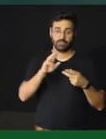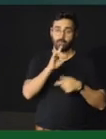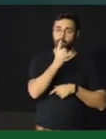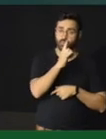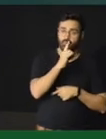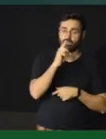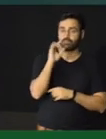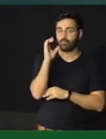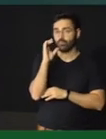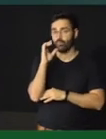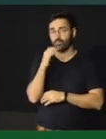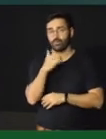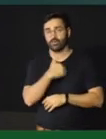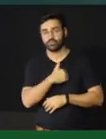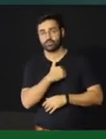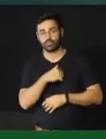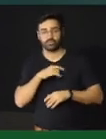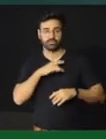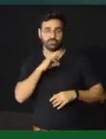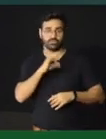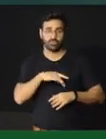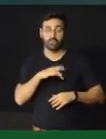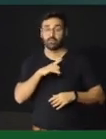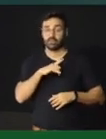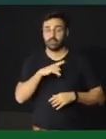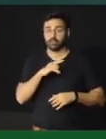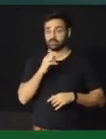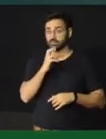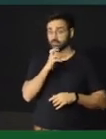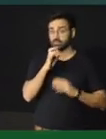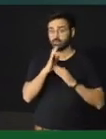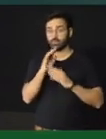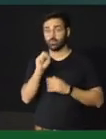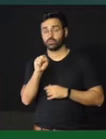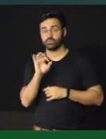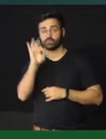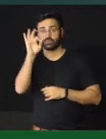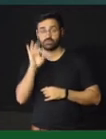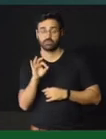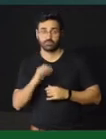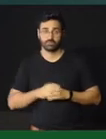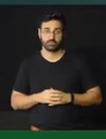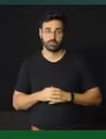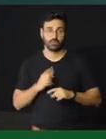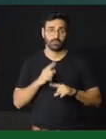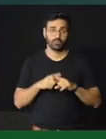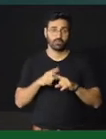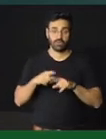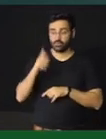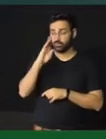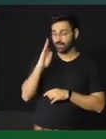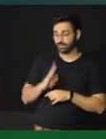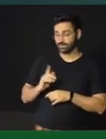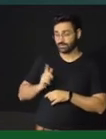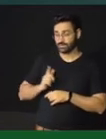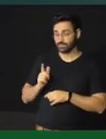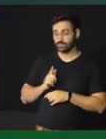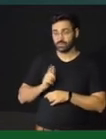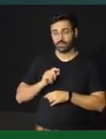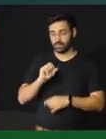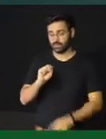Colômbia Argentina Chile varia entre 5 e 88% o que que justifica o Brasil ter um spread médio